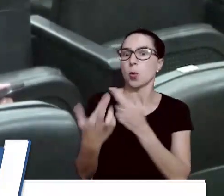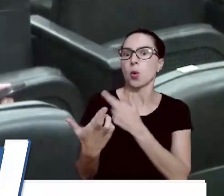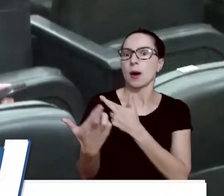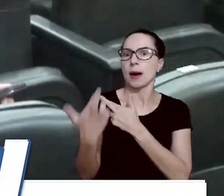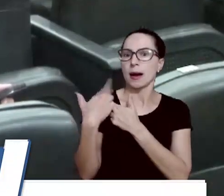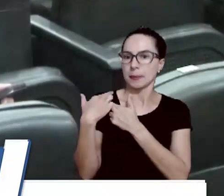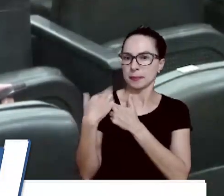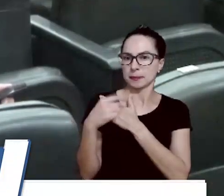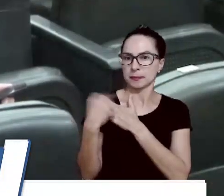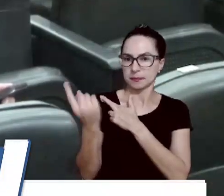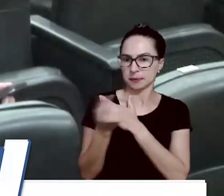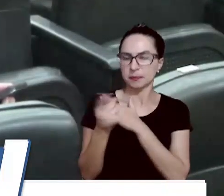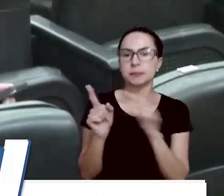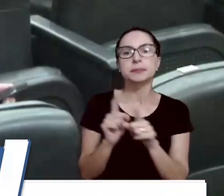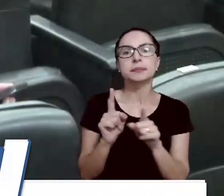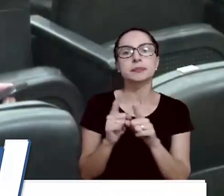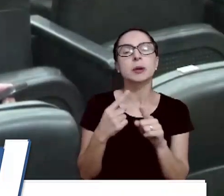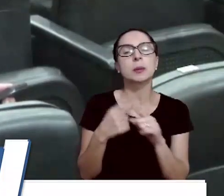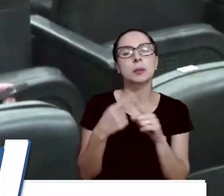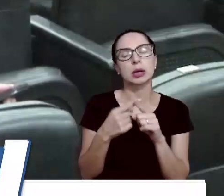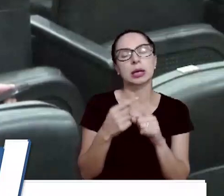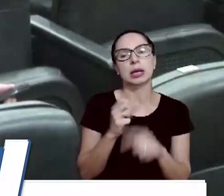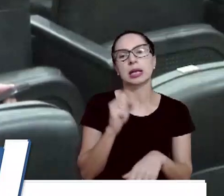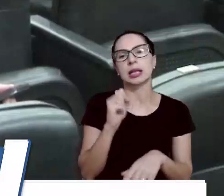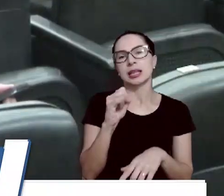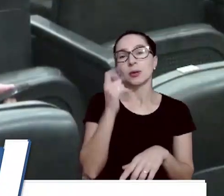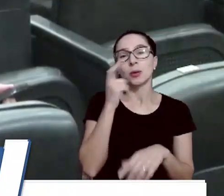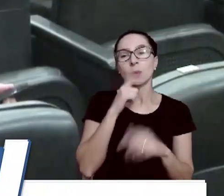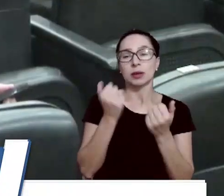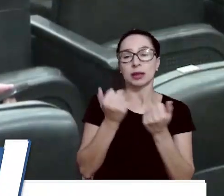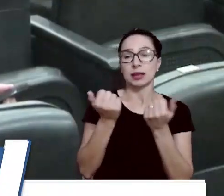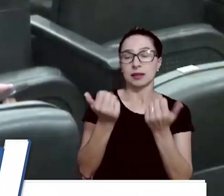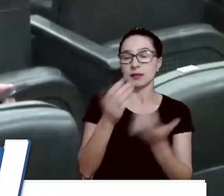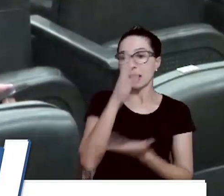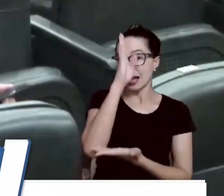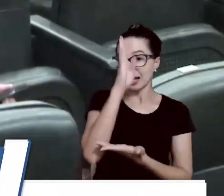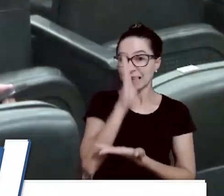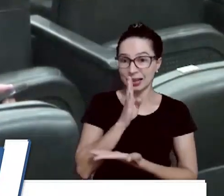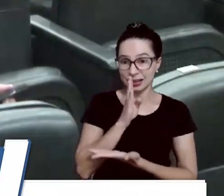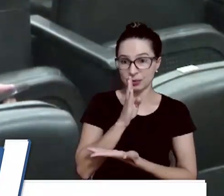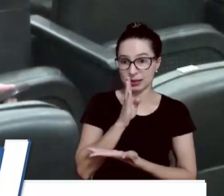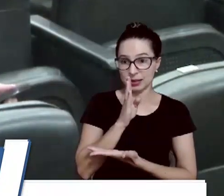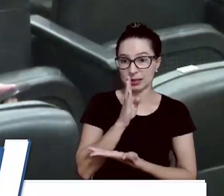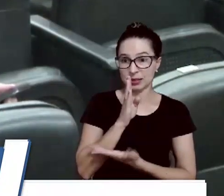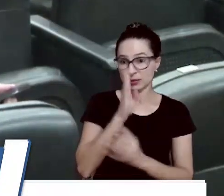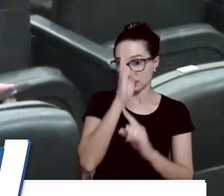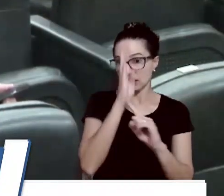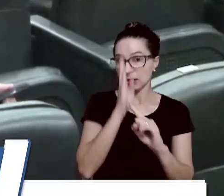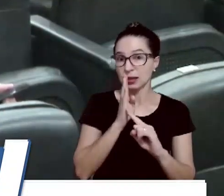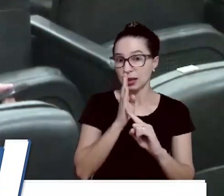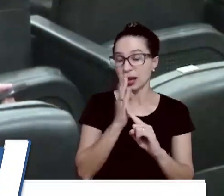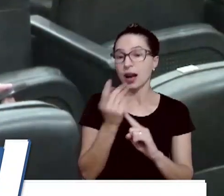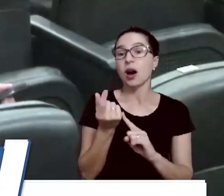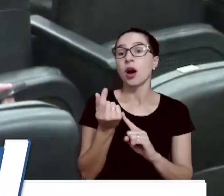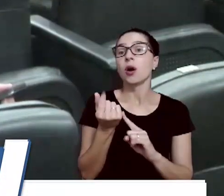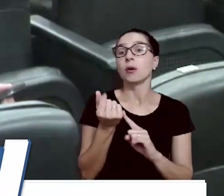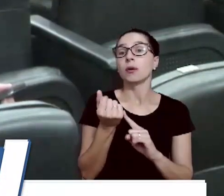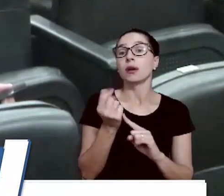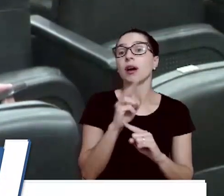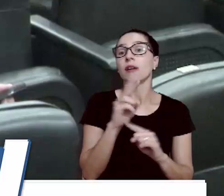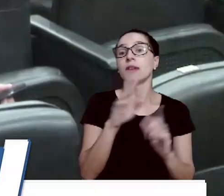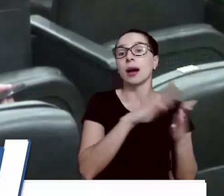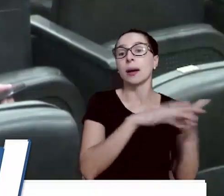também. Porque quando você dá gratuidade para alguém, esse custo vai para a planilha de custo